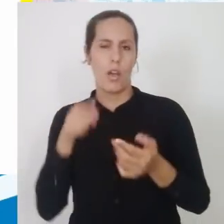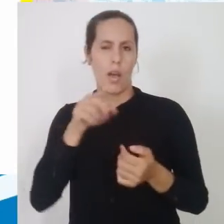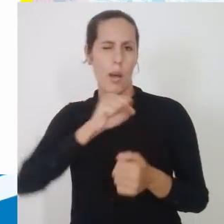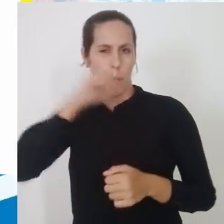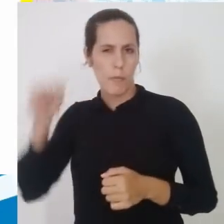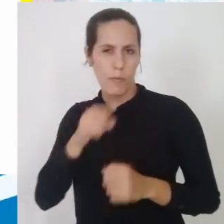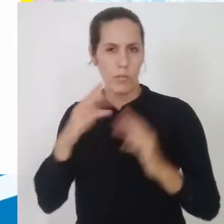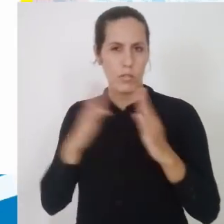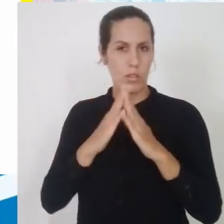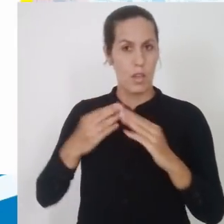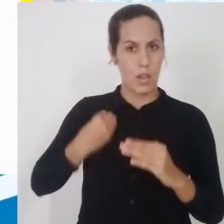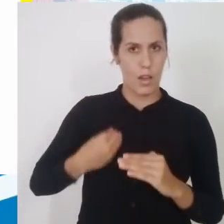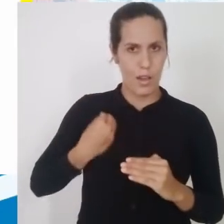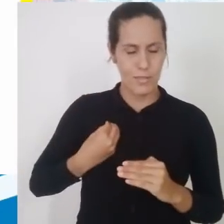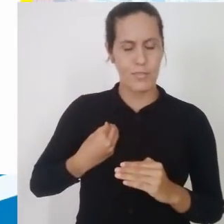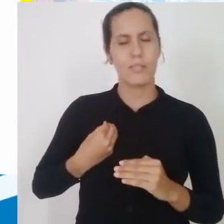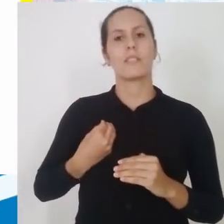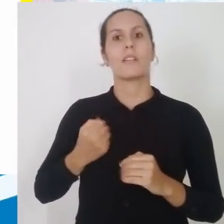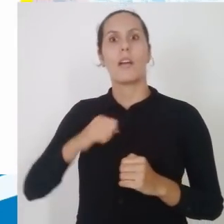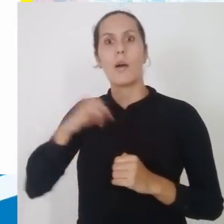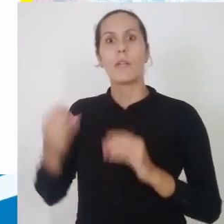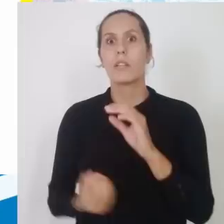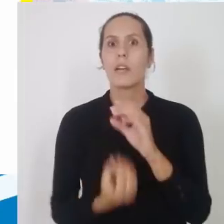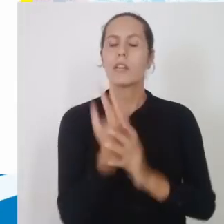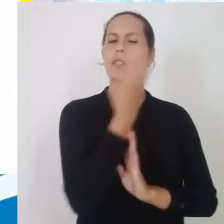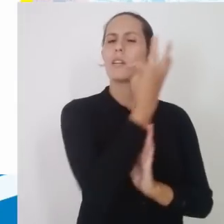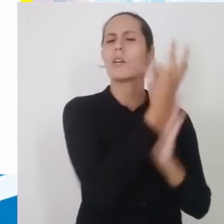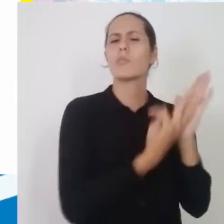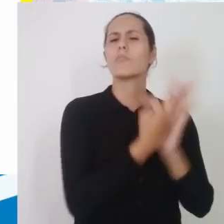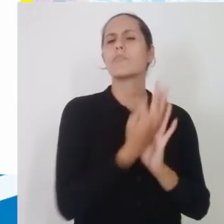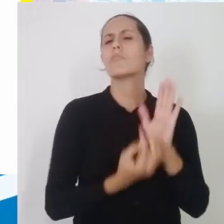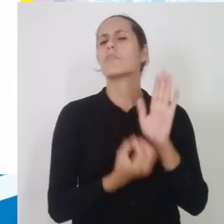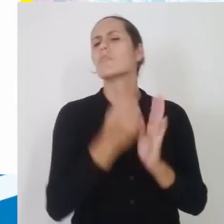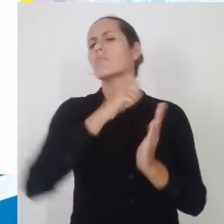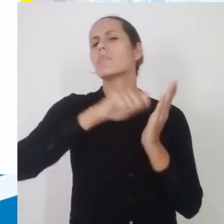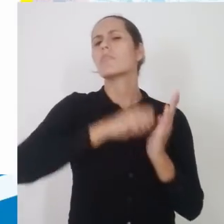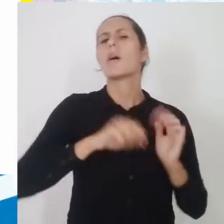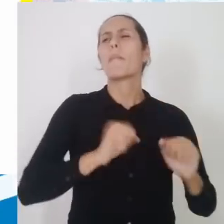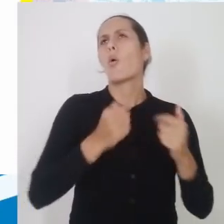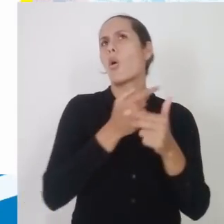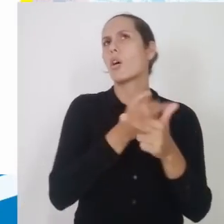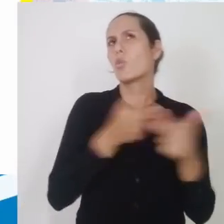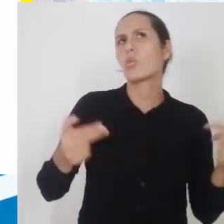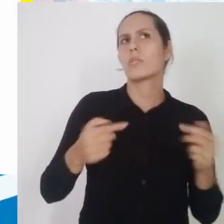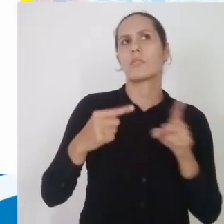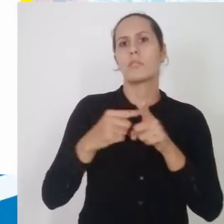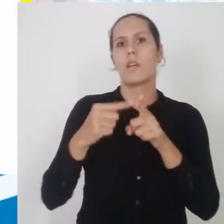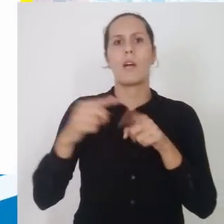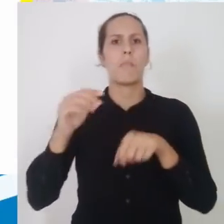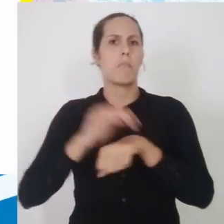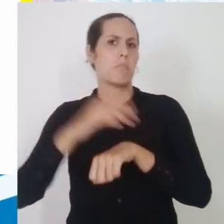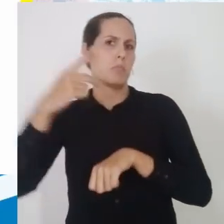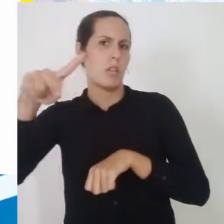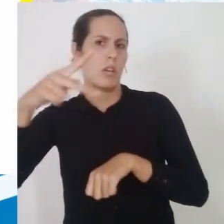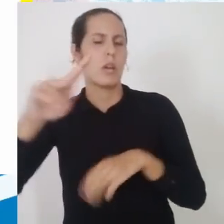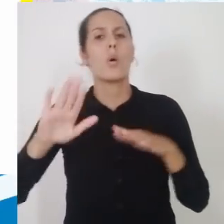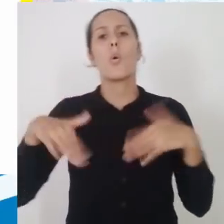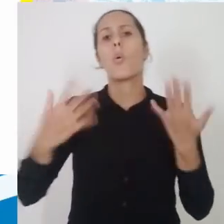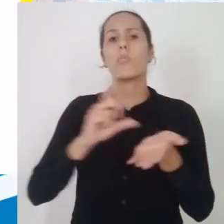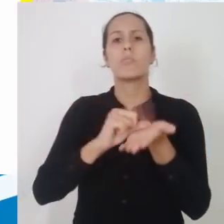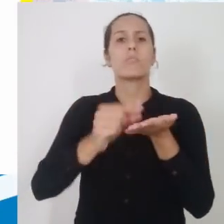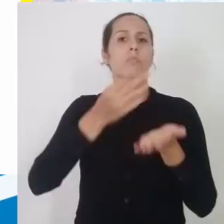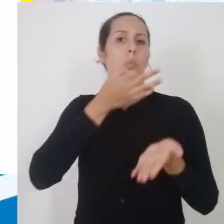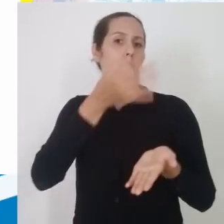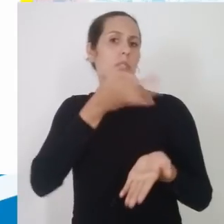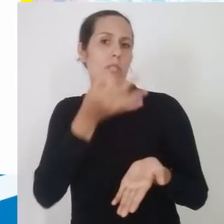se inspirar para criar algum dos textos que a gente conheceu hoje? Pode ser uma notícia do seu bairro, pode ser um artigo de opinião ou